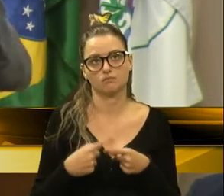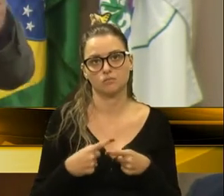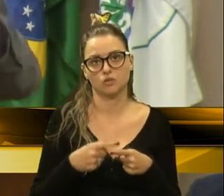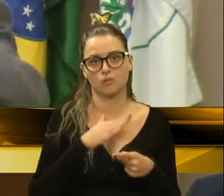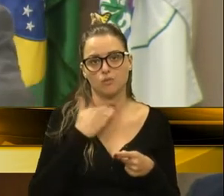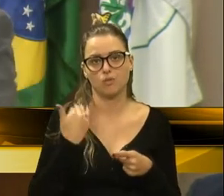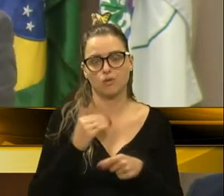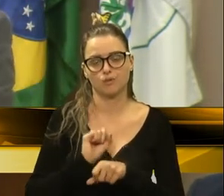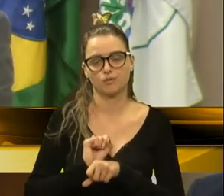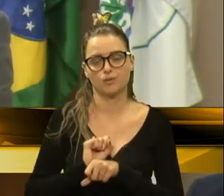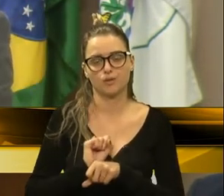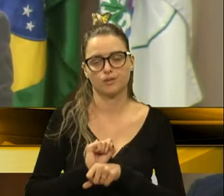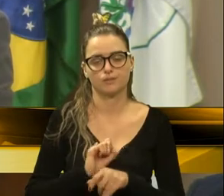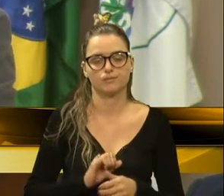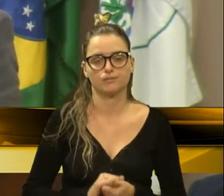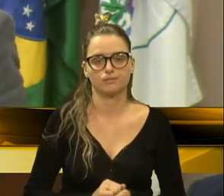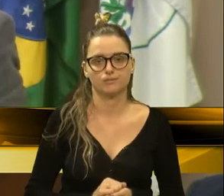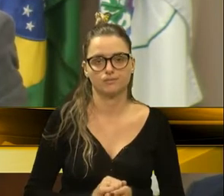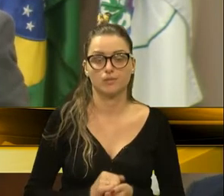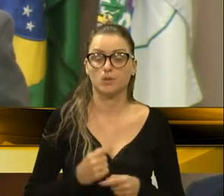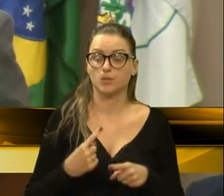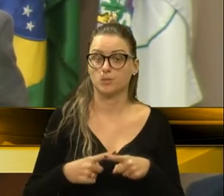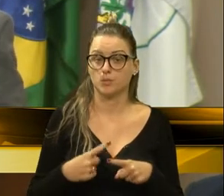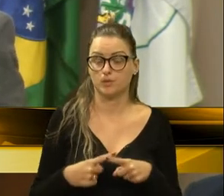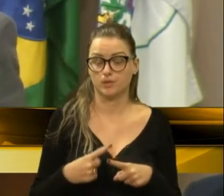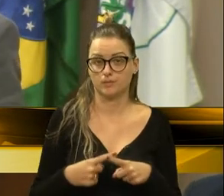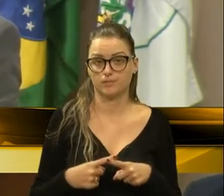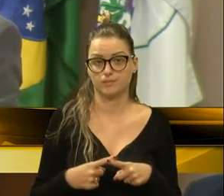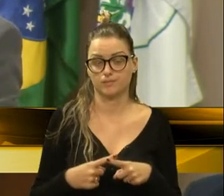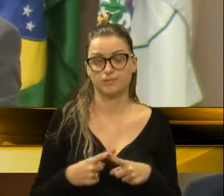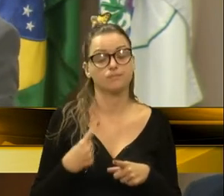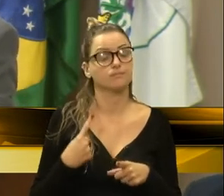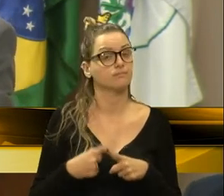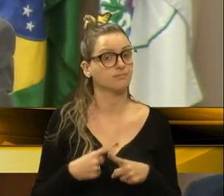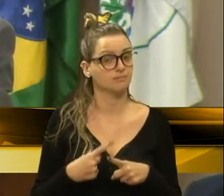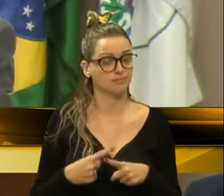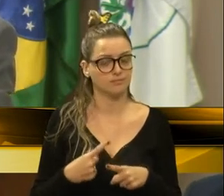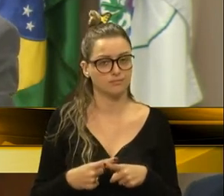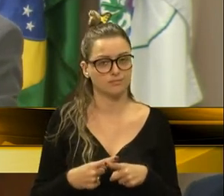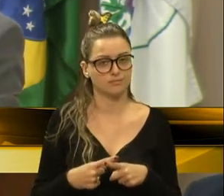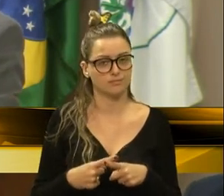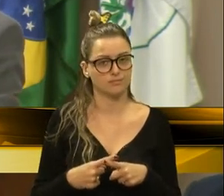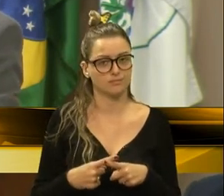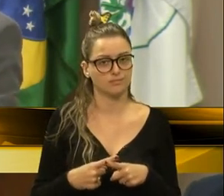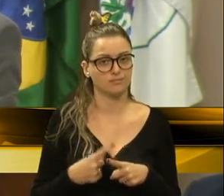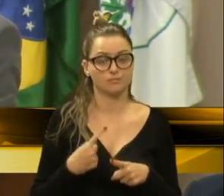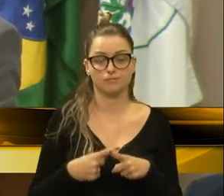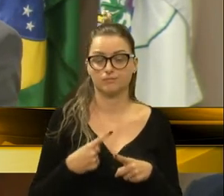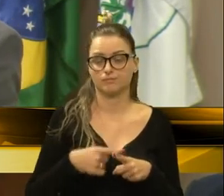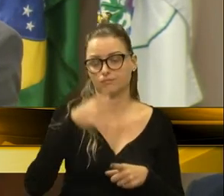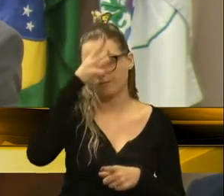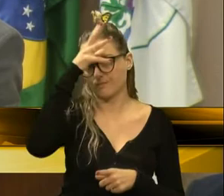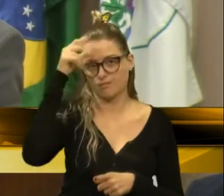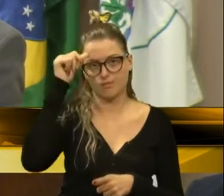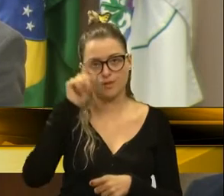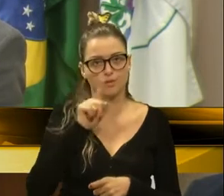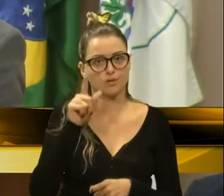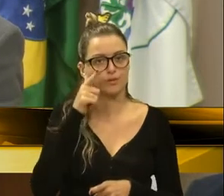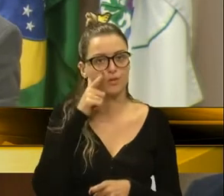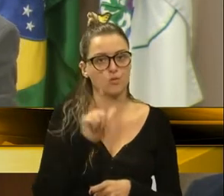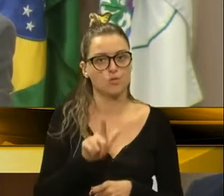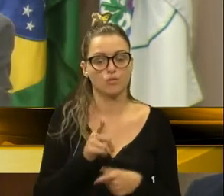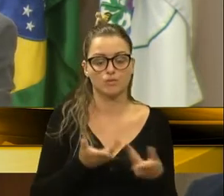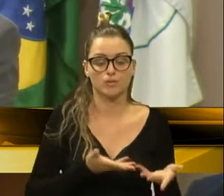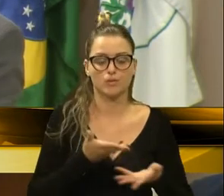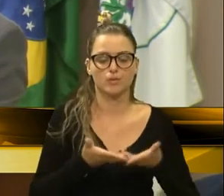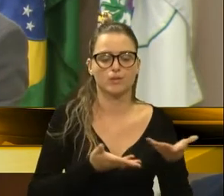morreram esperando, né? Por quê? Porque realmente o poder público às vezes não consegue atender